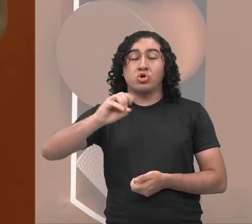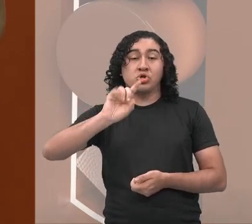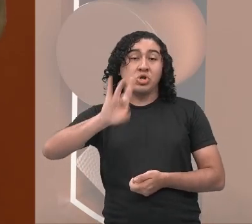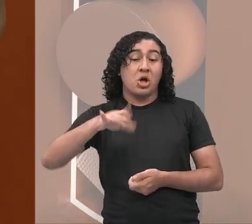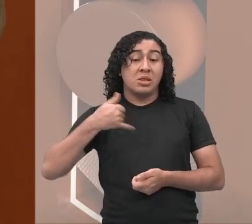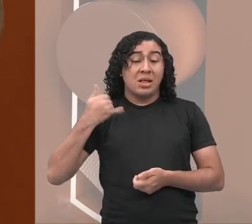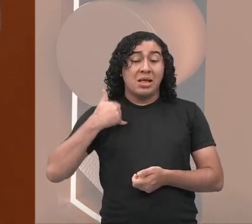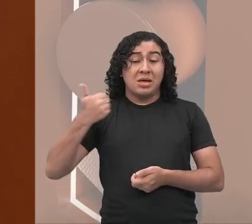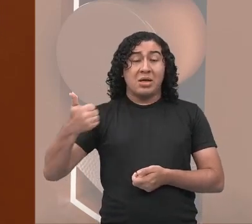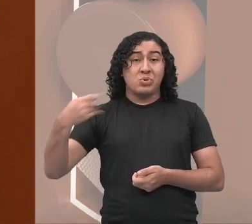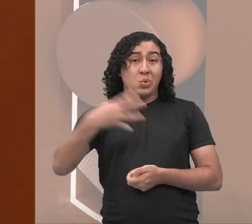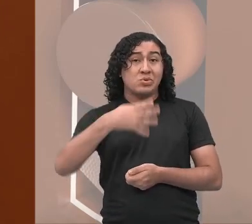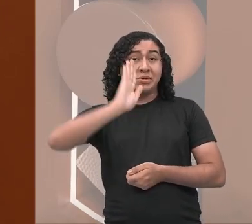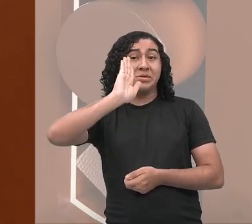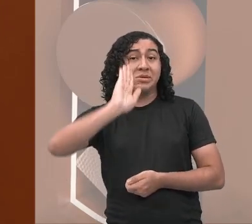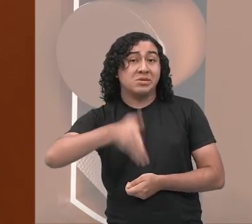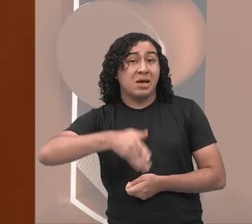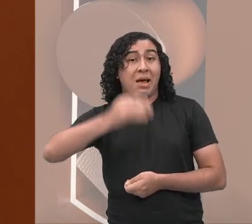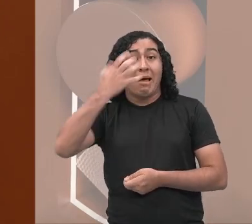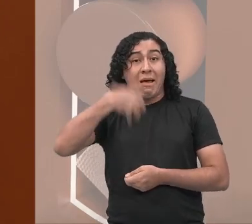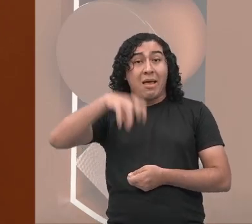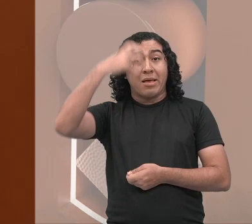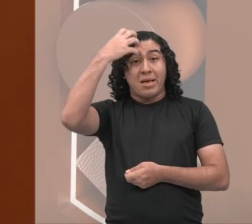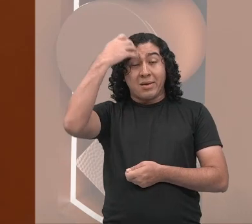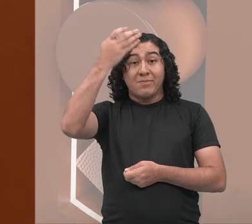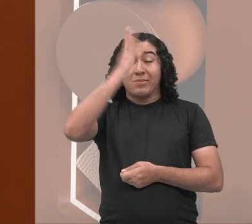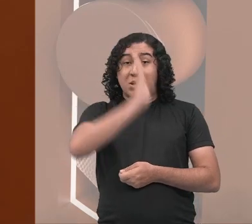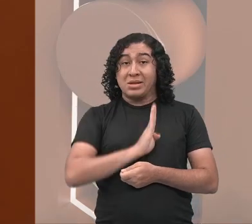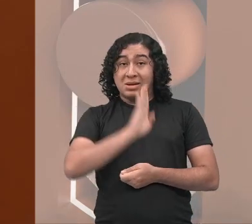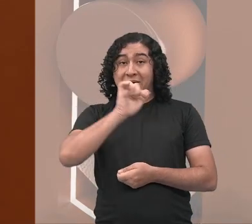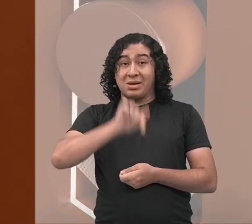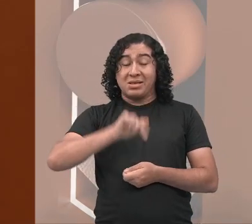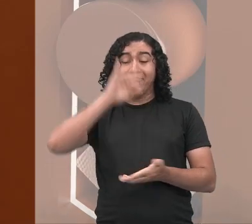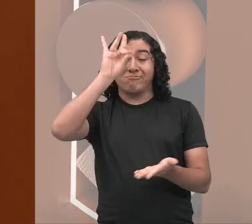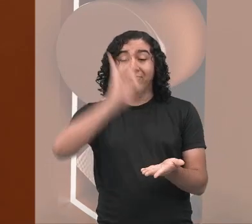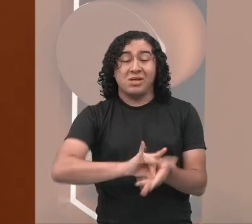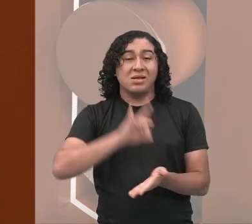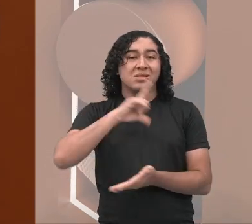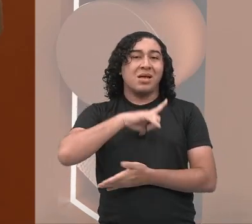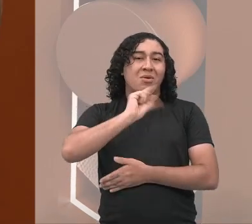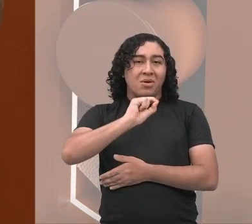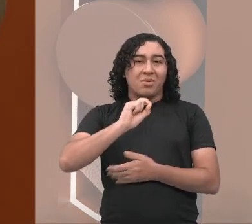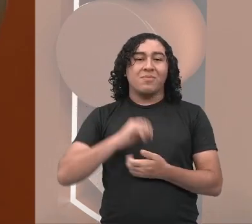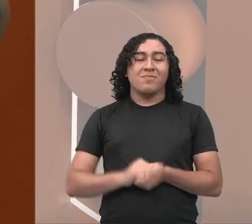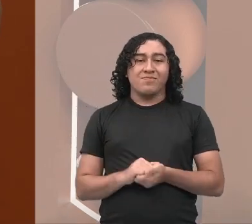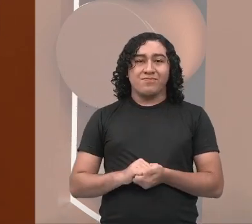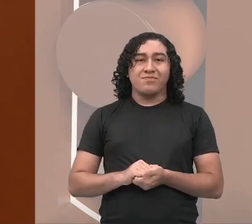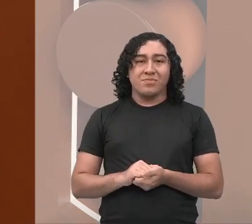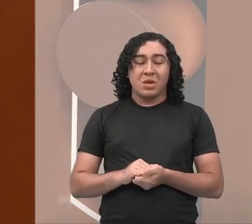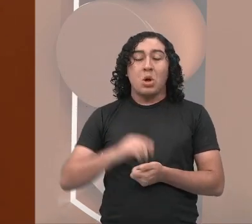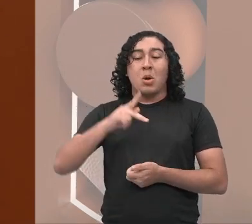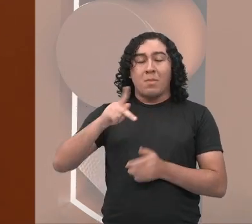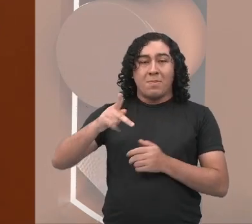anos, a assumir ali o trono brasileiro, nesse fato que ficou também conhecido como o golpe da